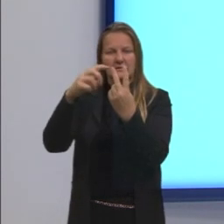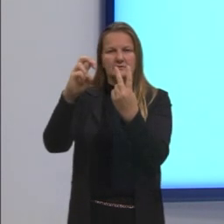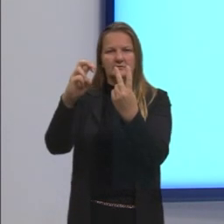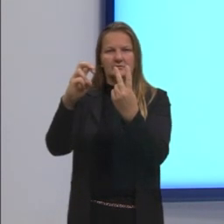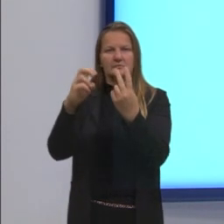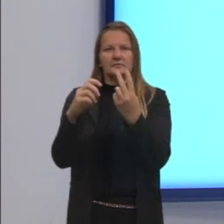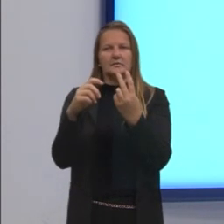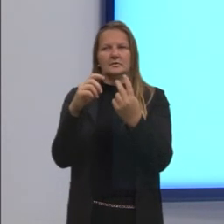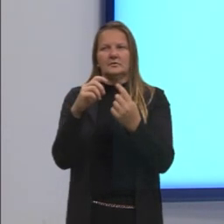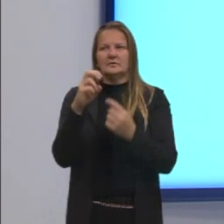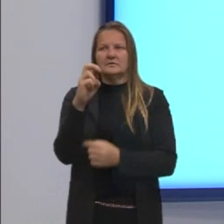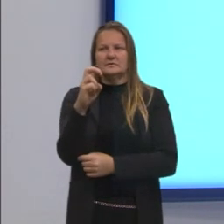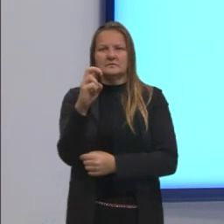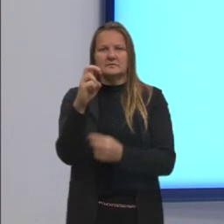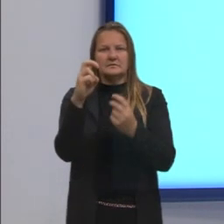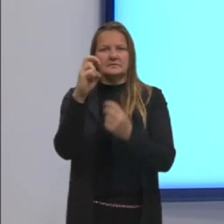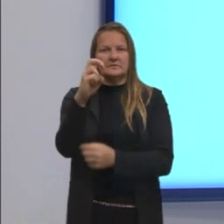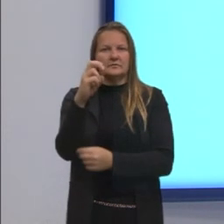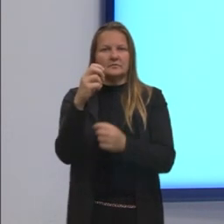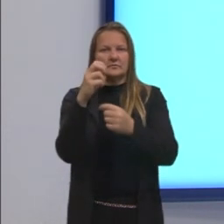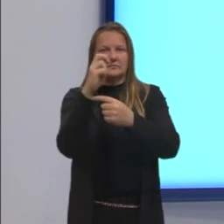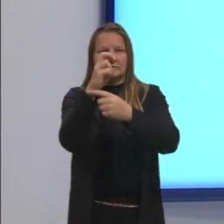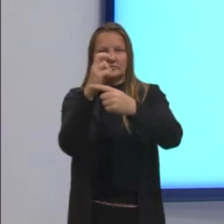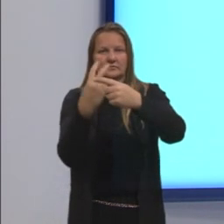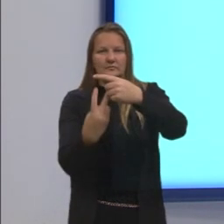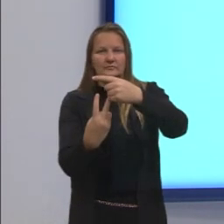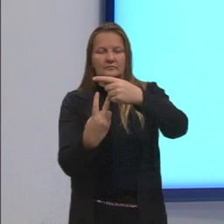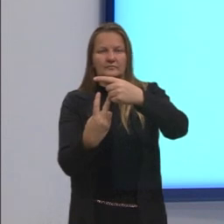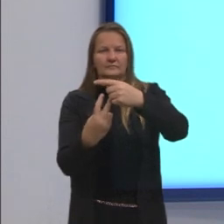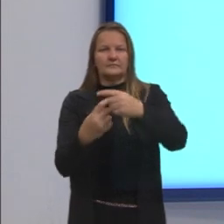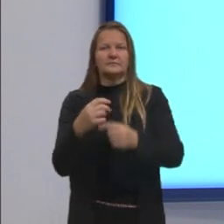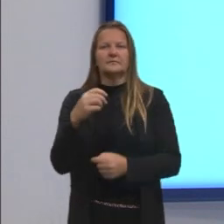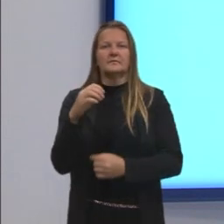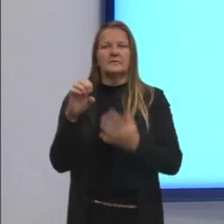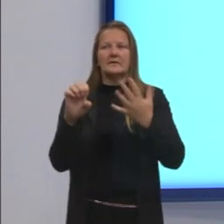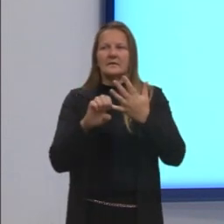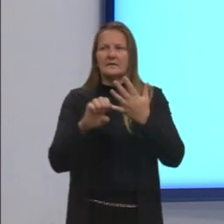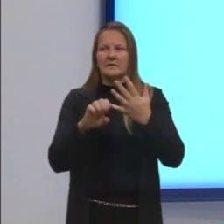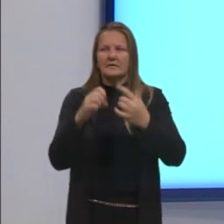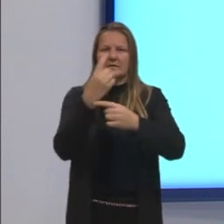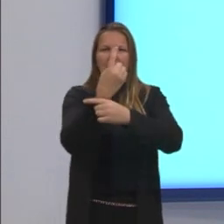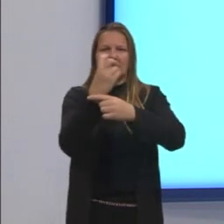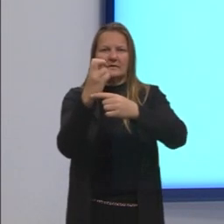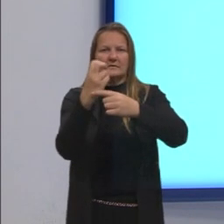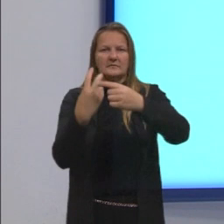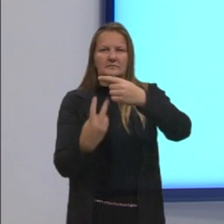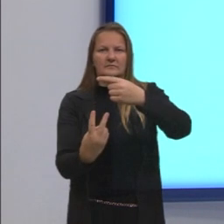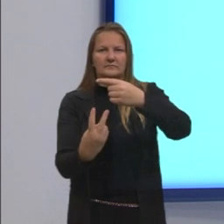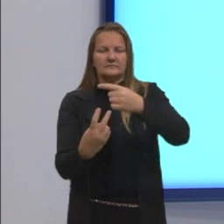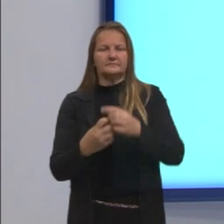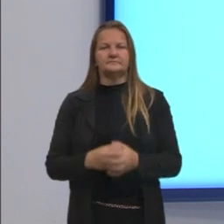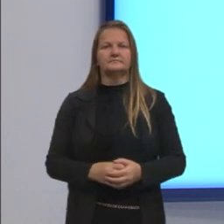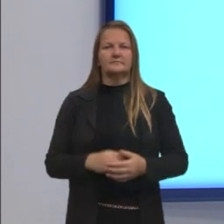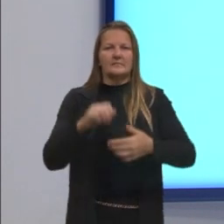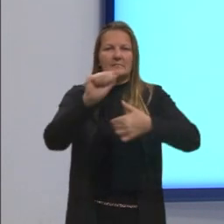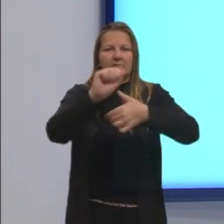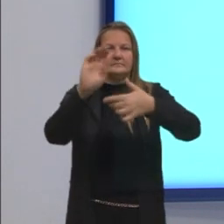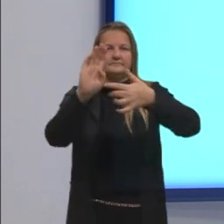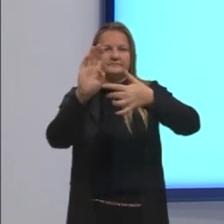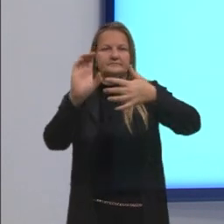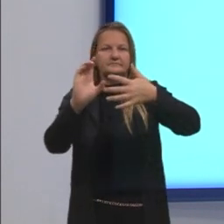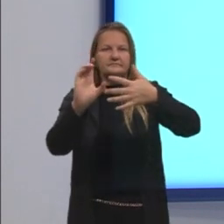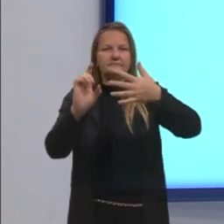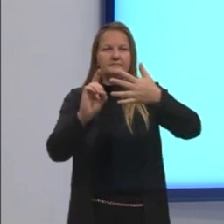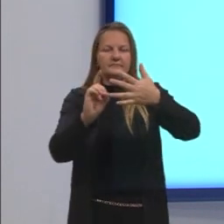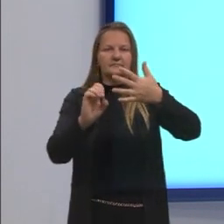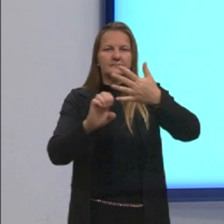5 sobre 2 e na letra e 15 sobre 2 Então vamos lá gente de novo eu vou